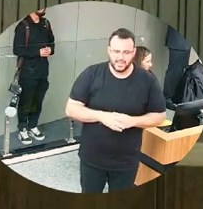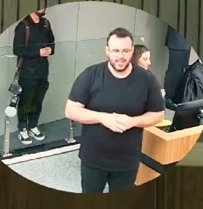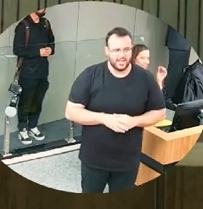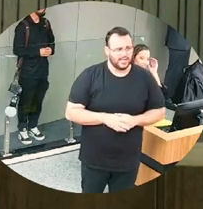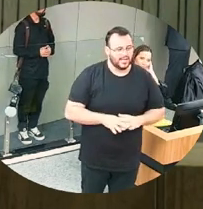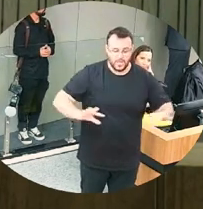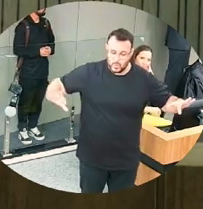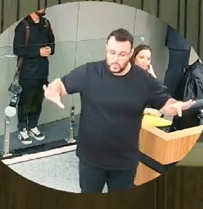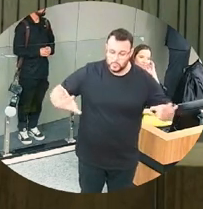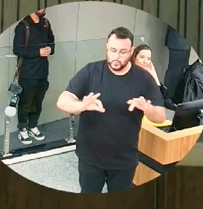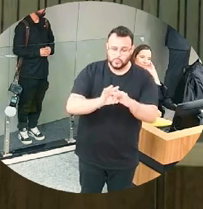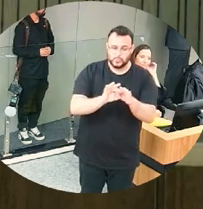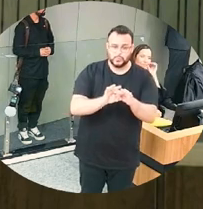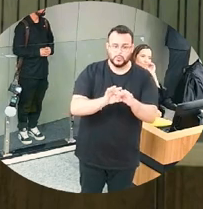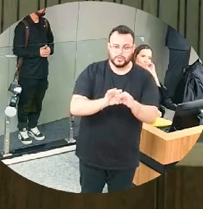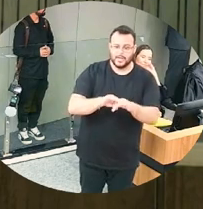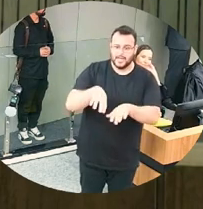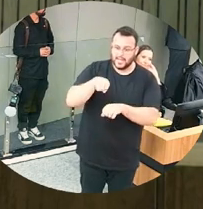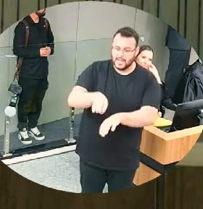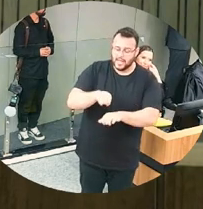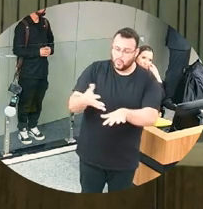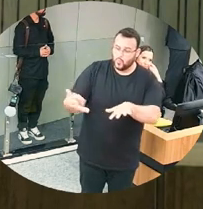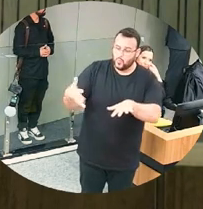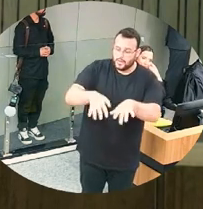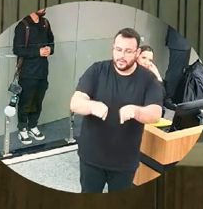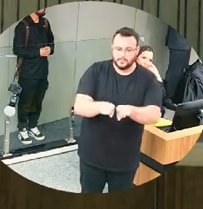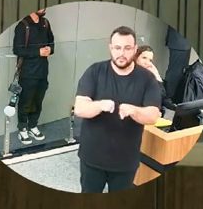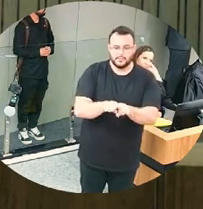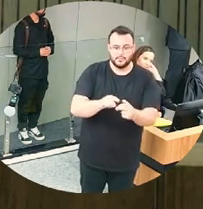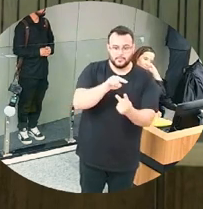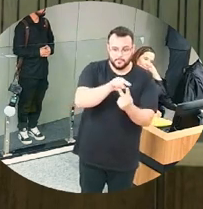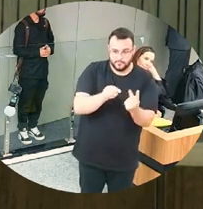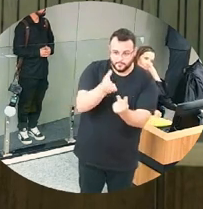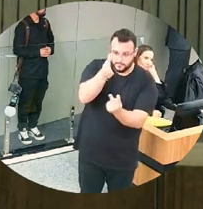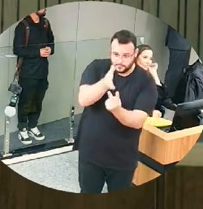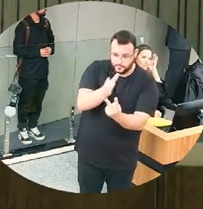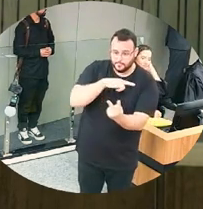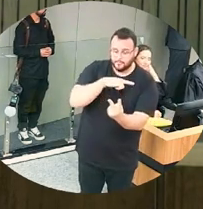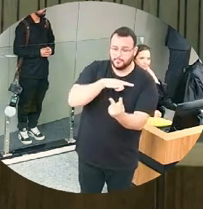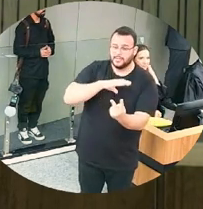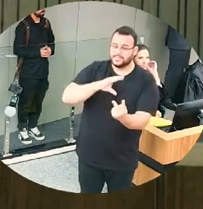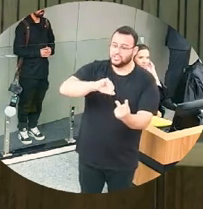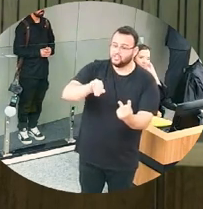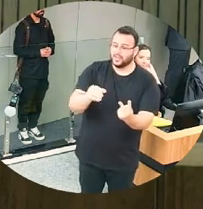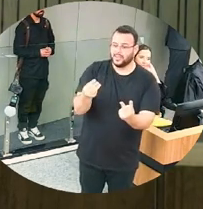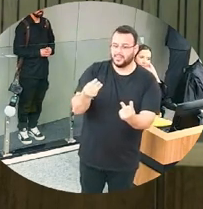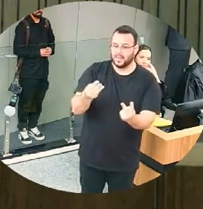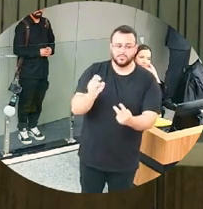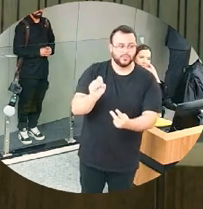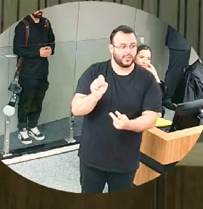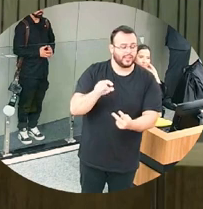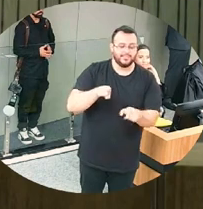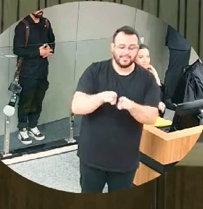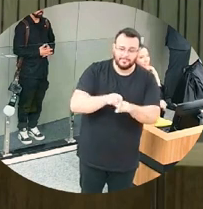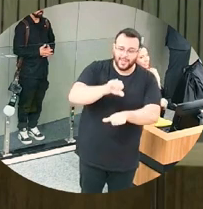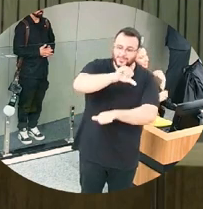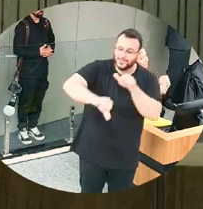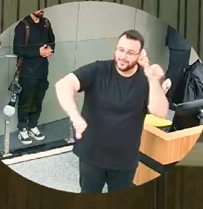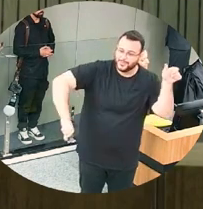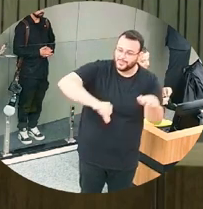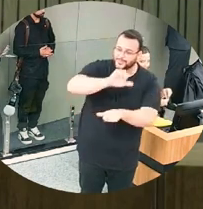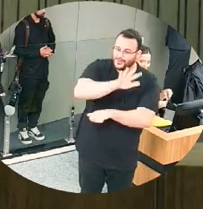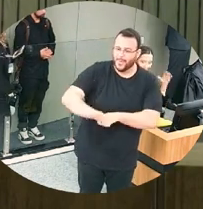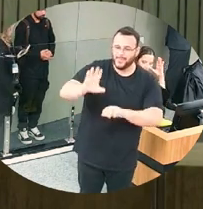unificamos a eudico educação corporativa criamos duas divisões e uma secretaria cj3 quer dizer também modificou